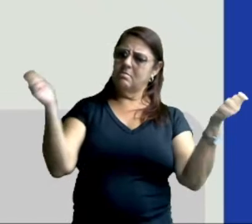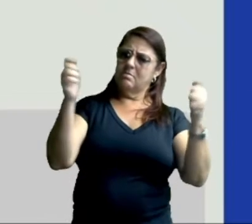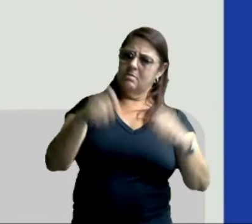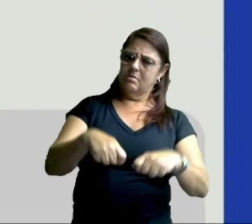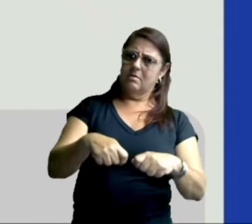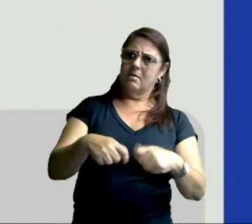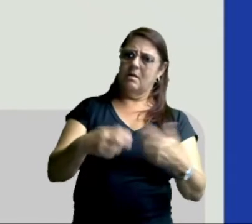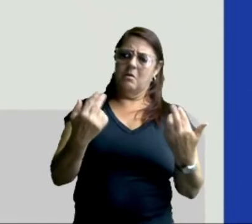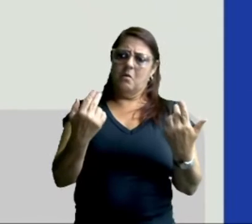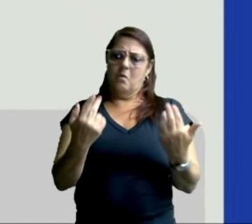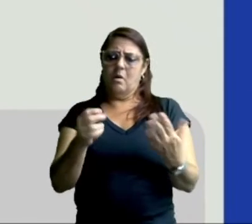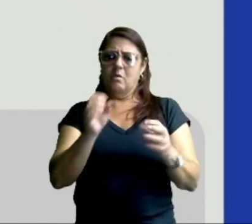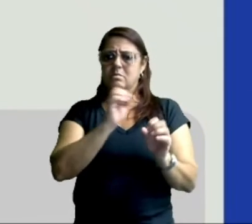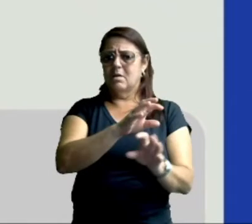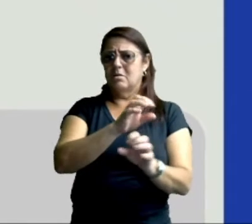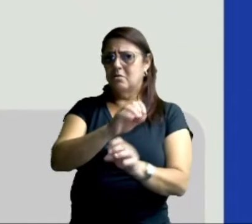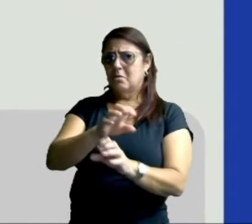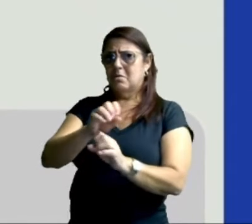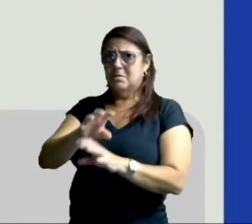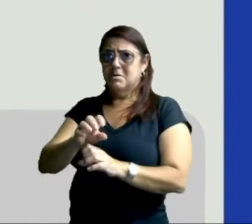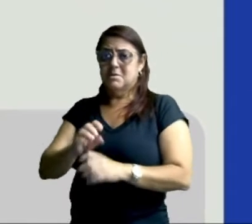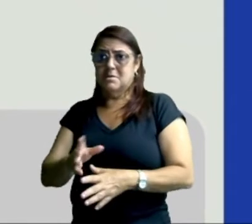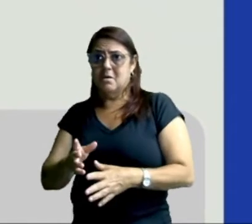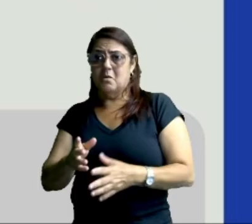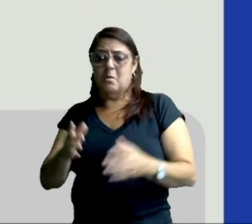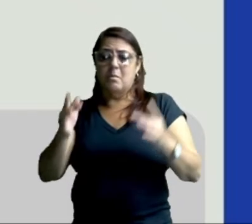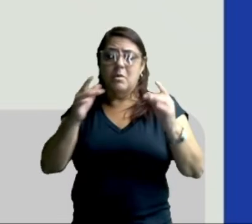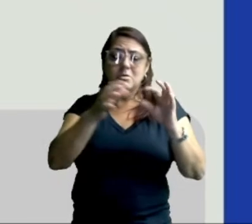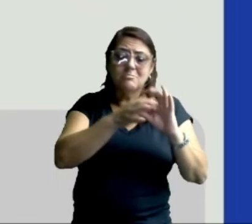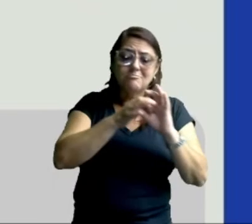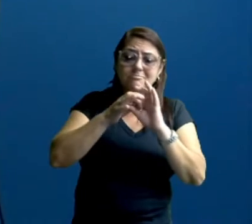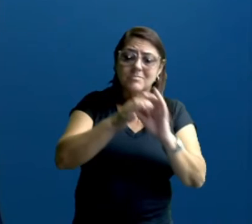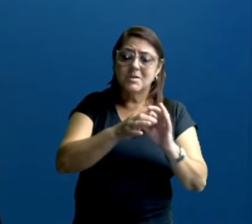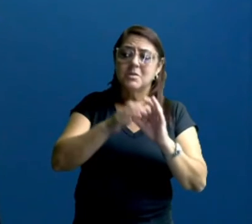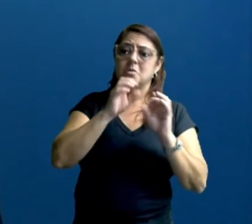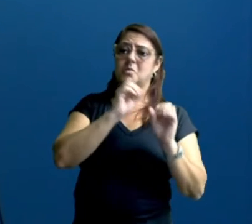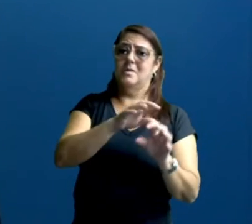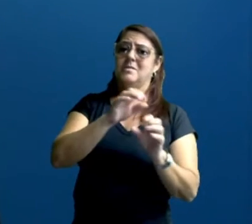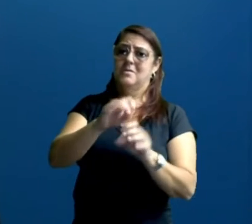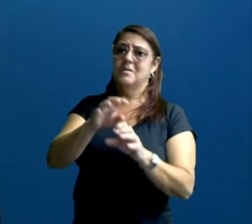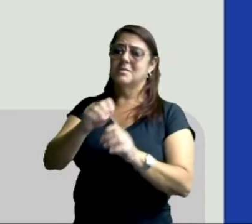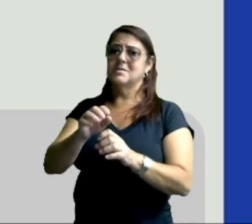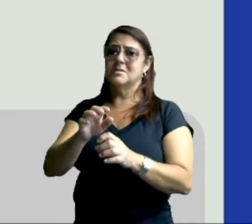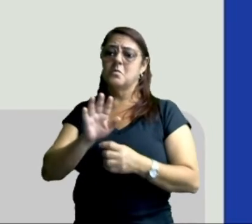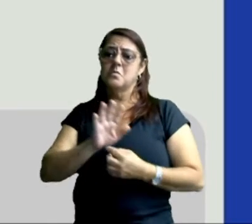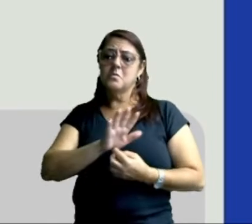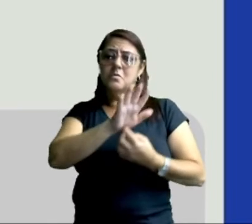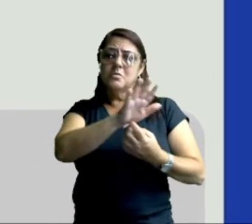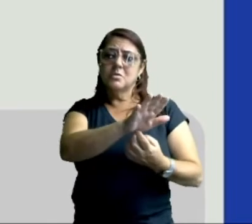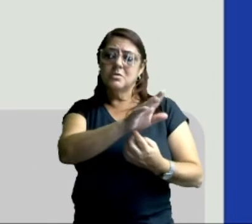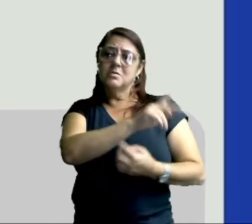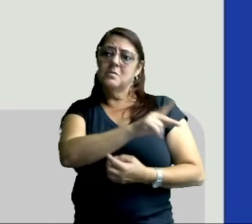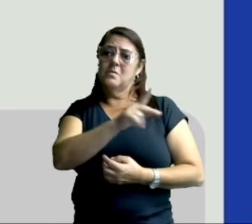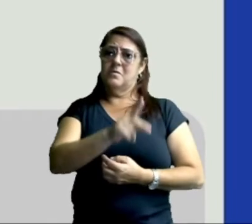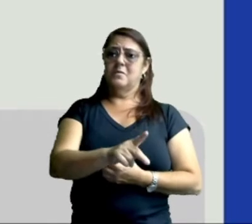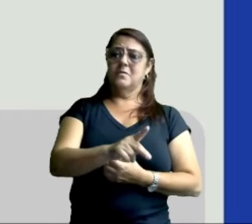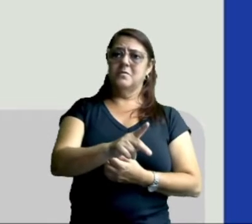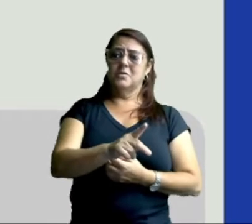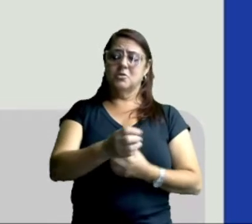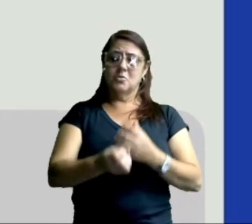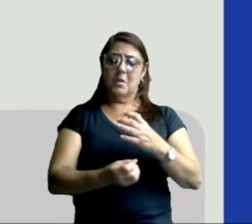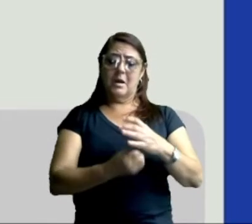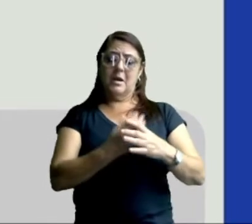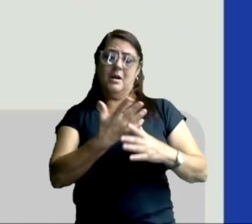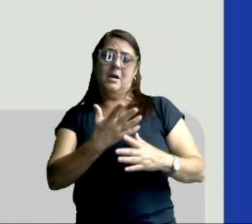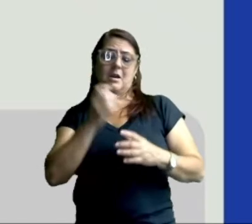no mesmo time da educação. Ela pode jogar a favor da educação, oferecendo ao professor a oportunidade de